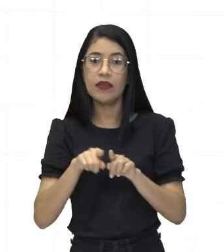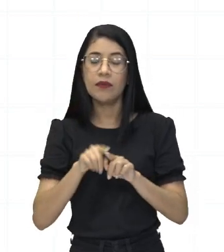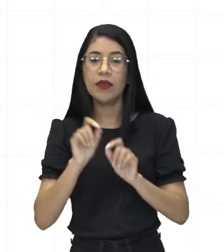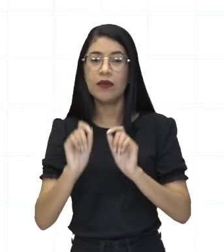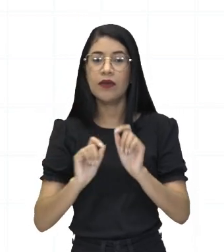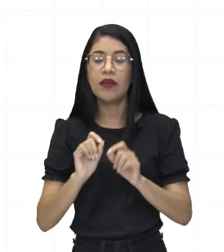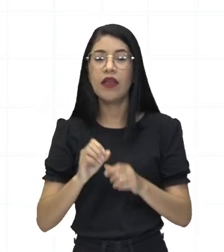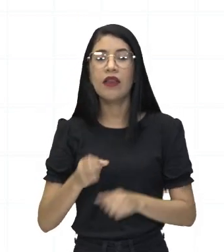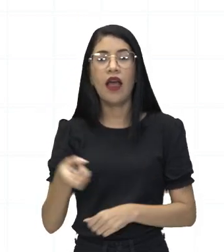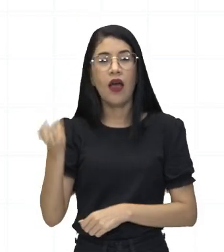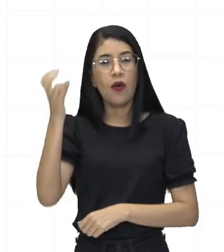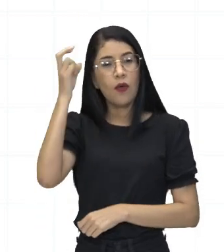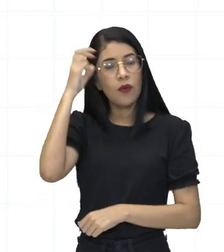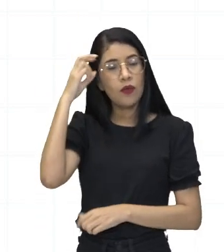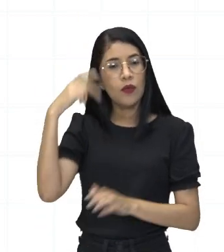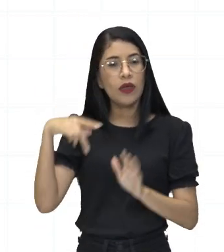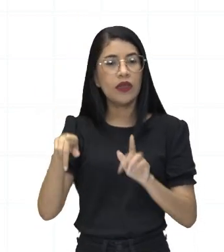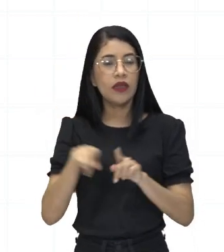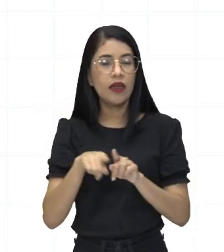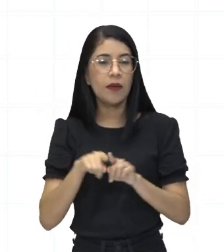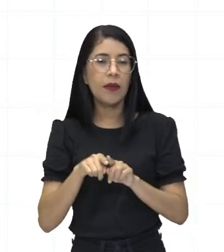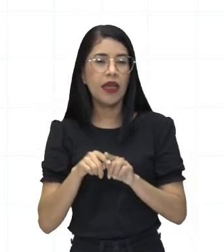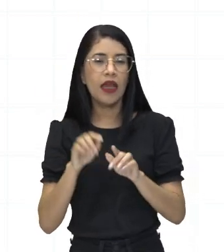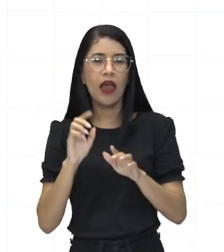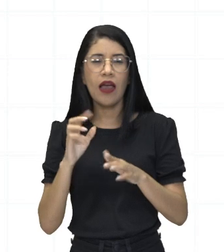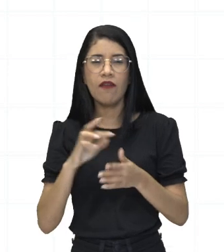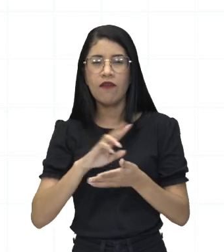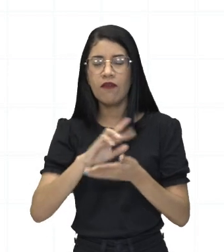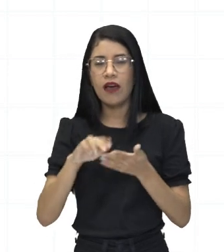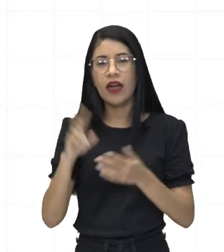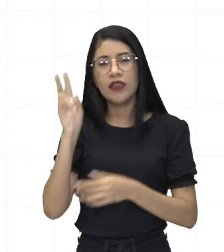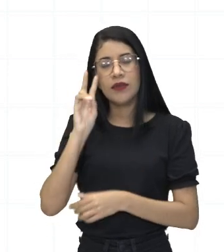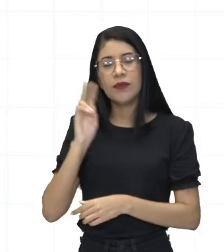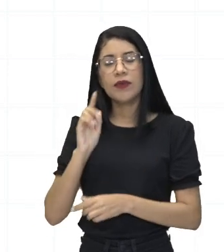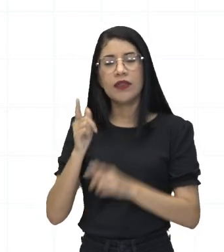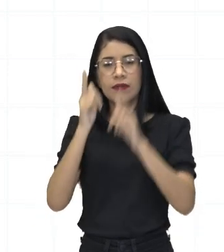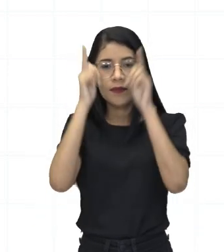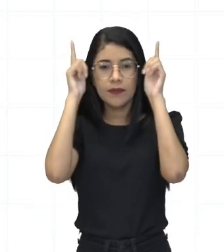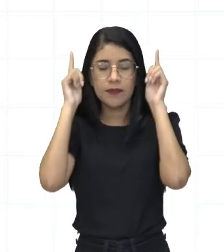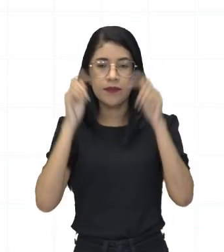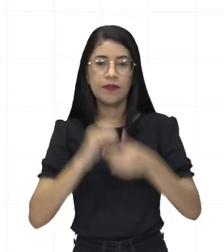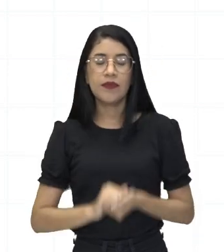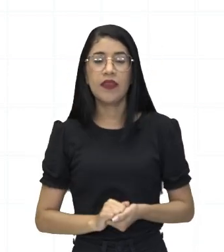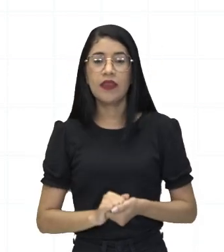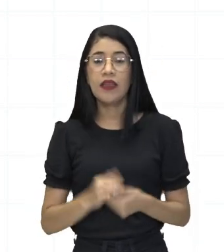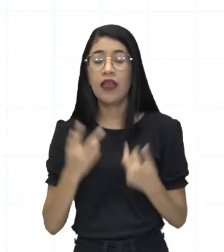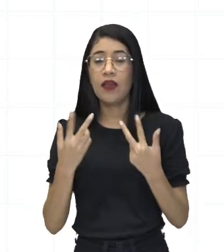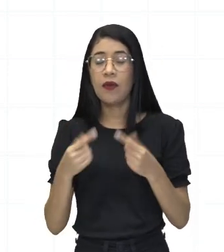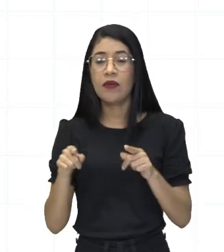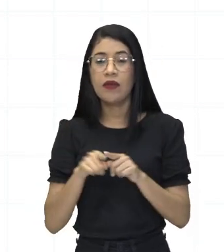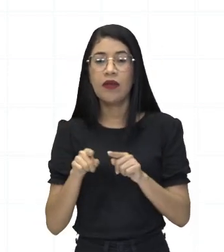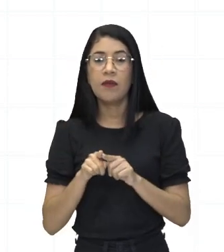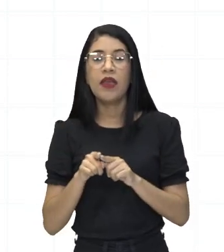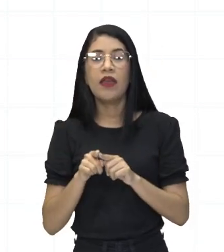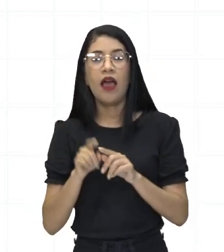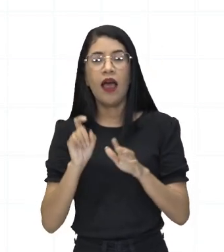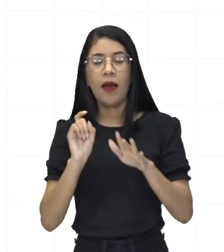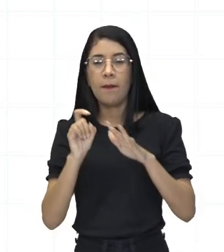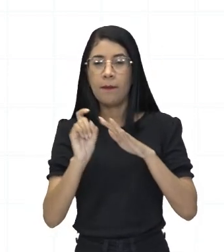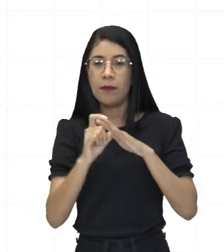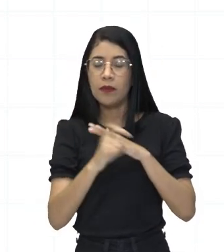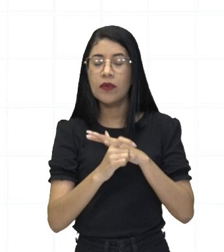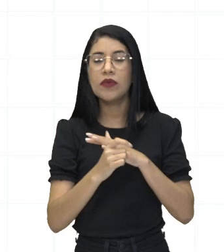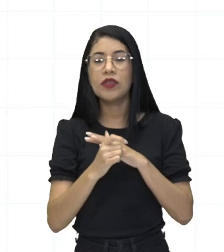pelas crenças gregas. Um exemplo disso é a própria mitologia romana, muito parecida com